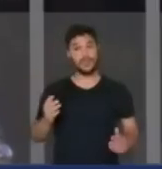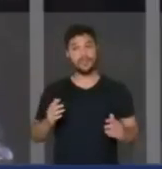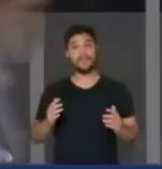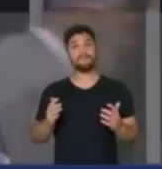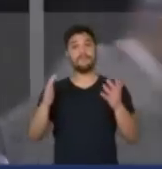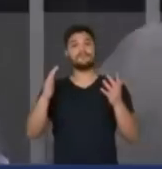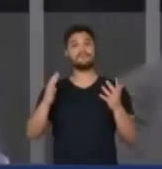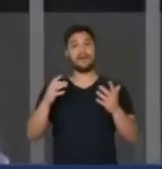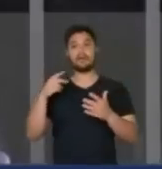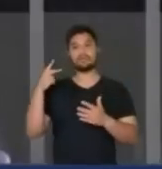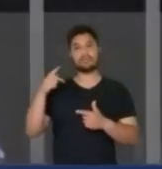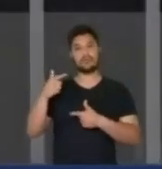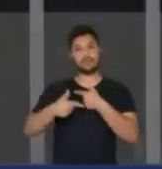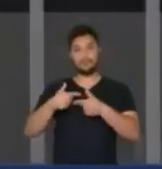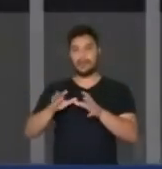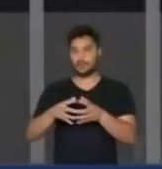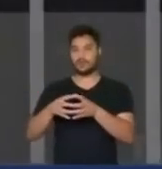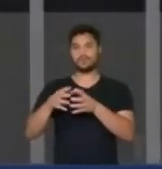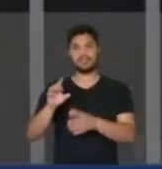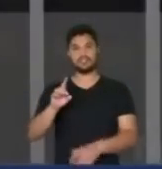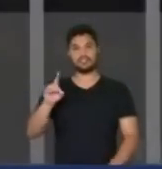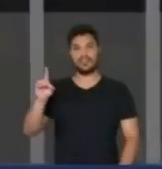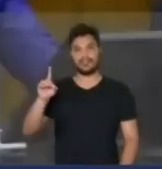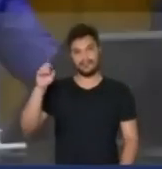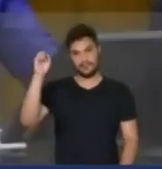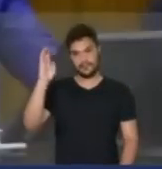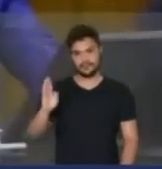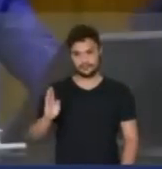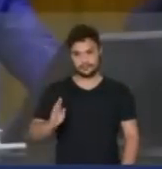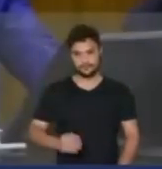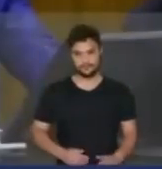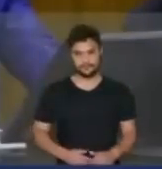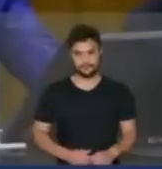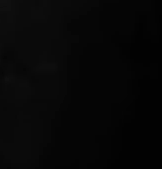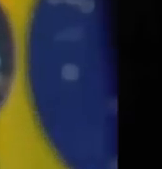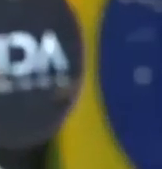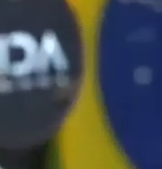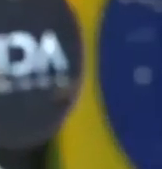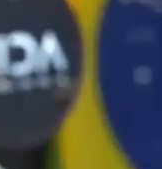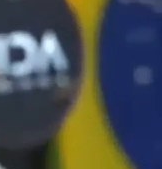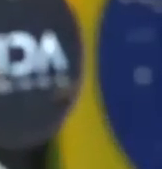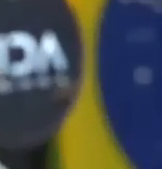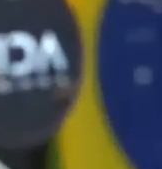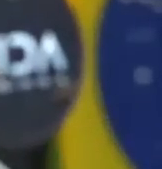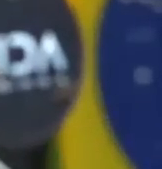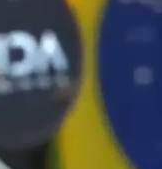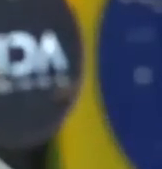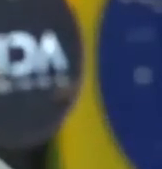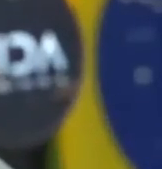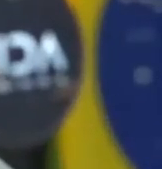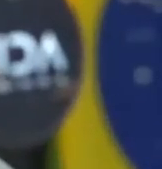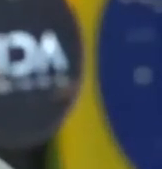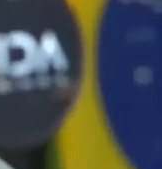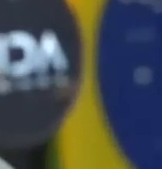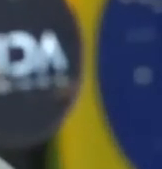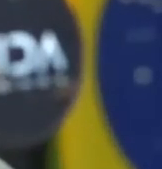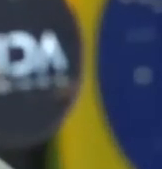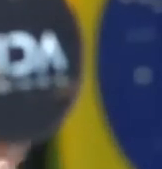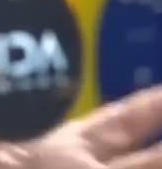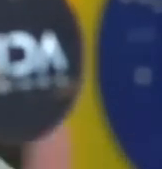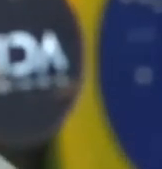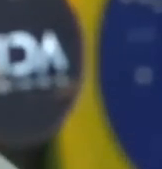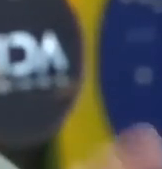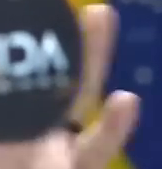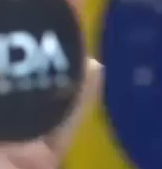legado da direita no Brasil muito forte arrebentou e as pessoas